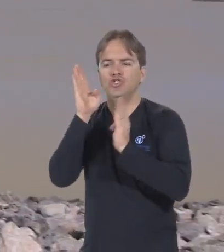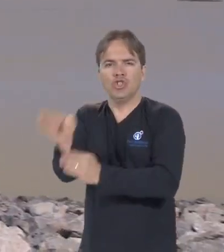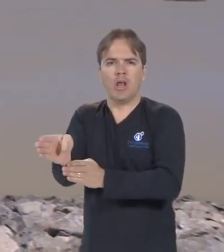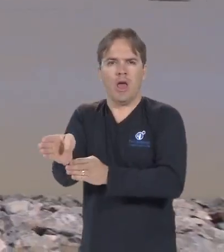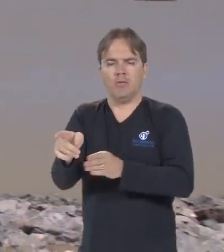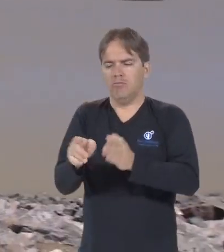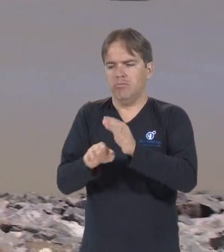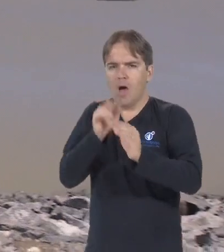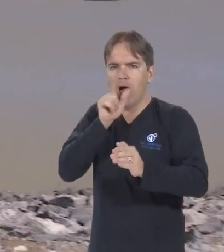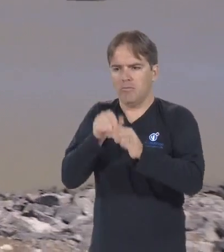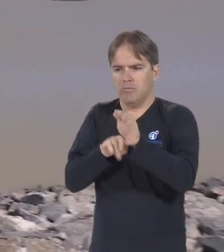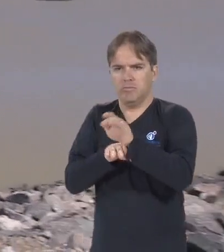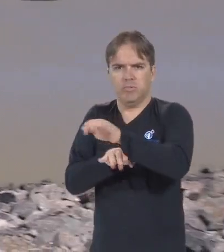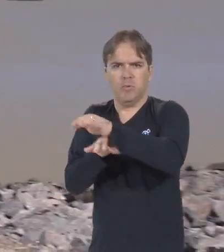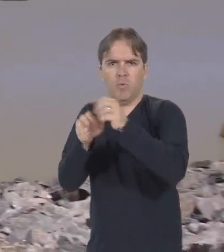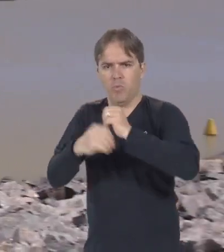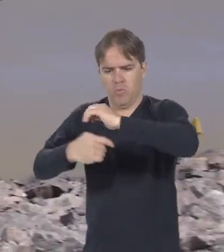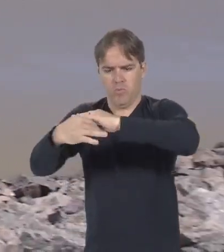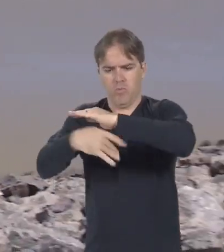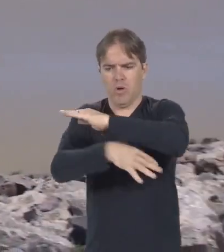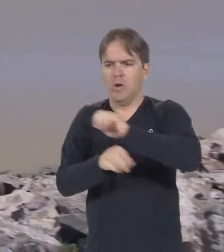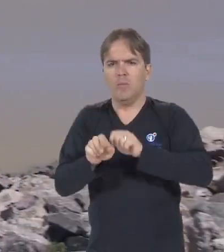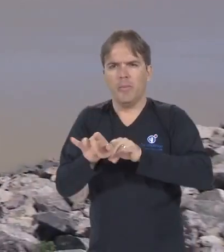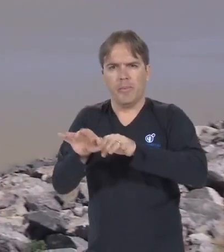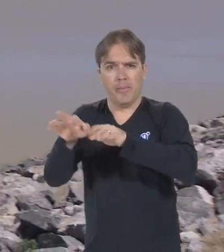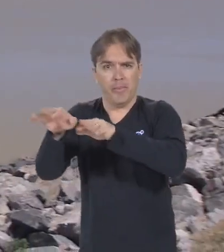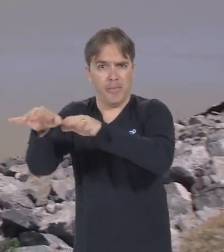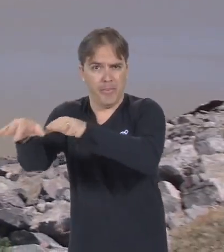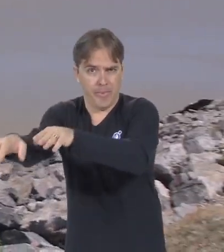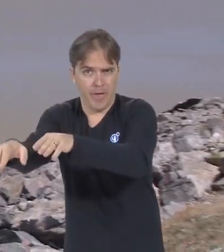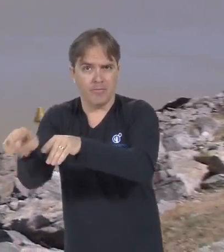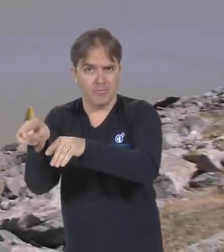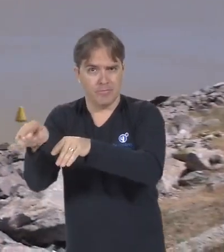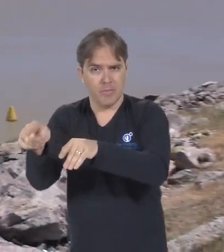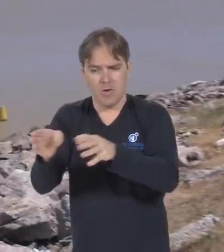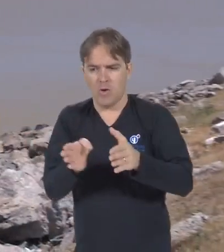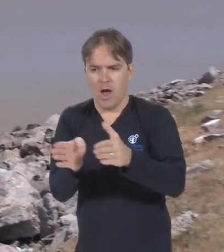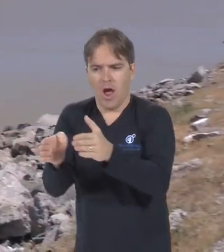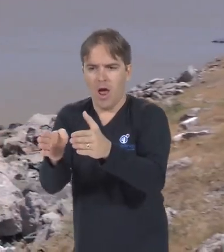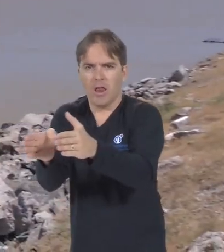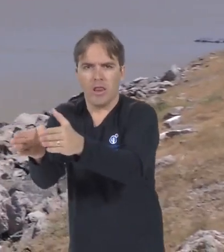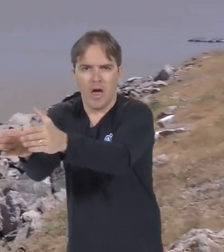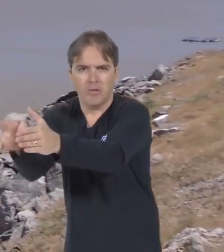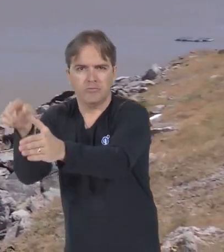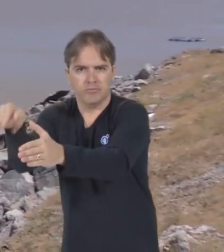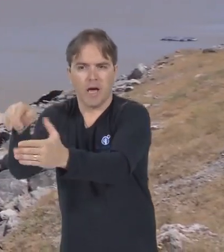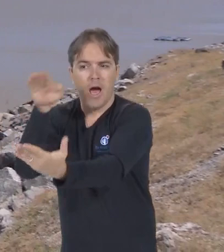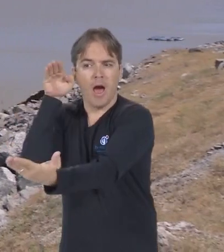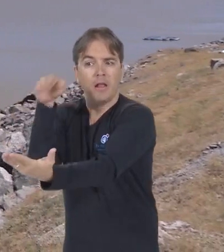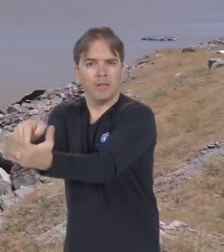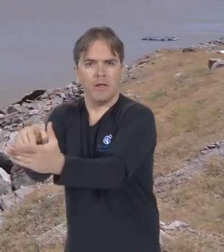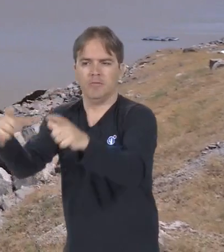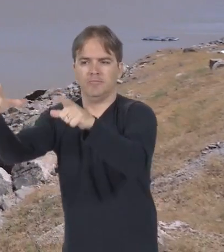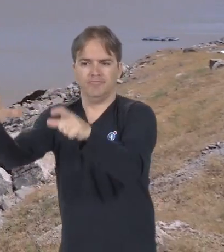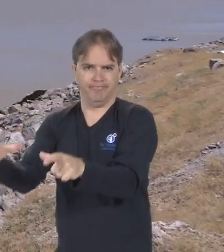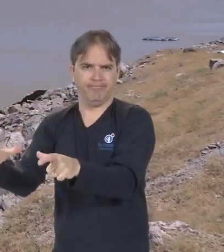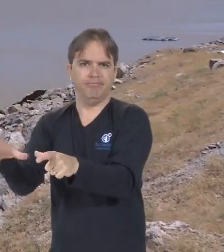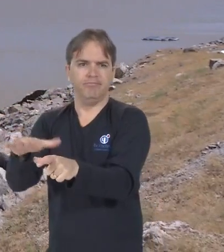né? Então o rio, parte dessa água, ela entra no canal e vai até o reservatório.